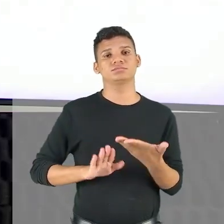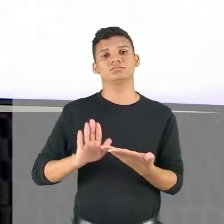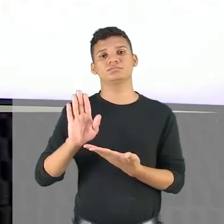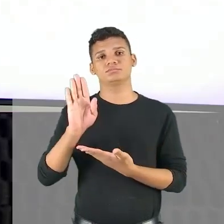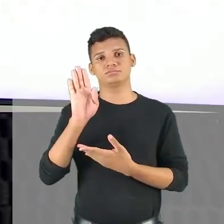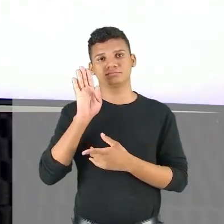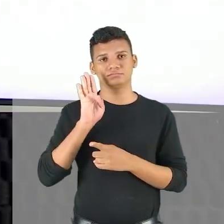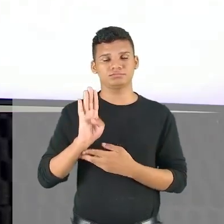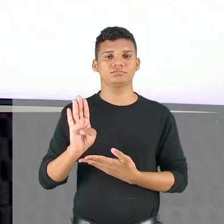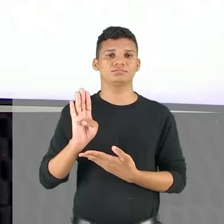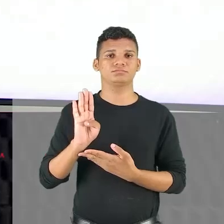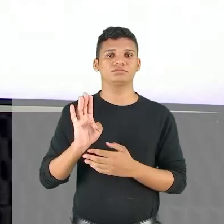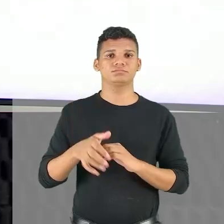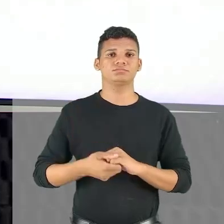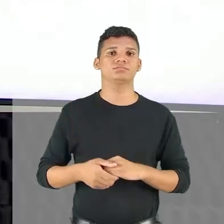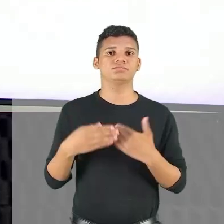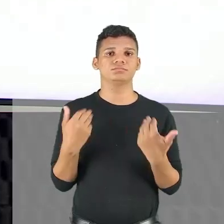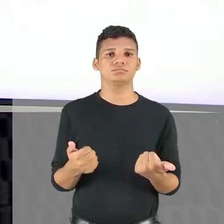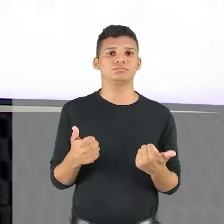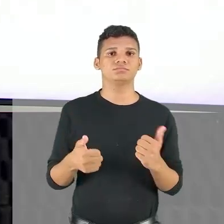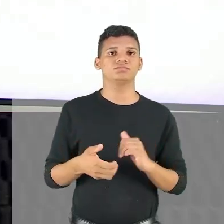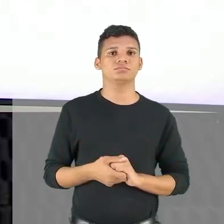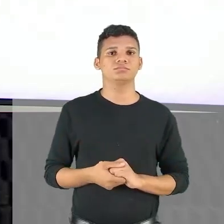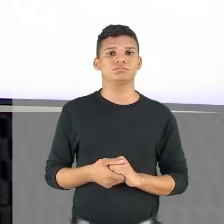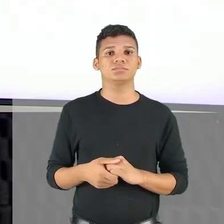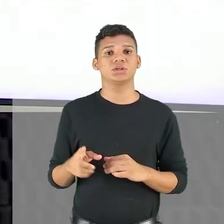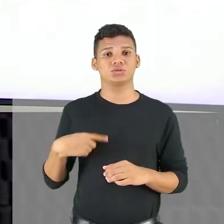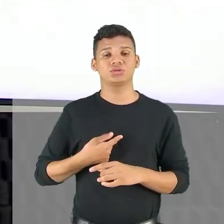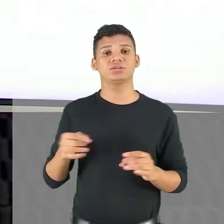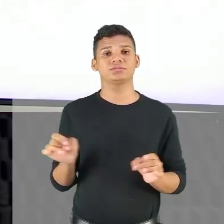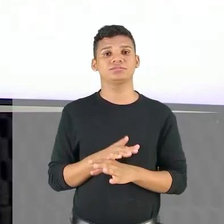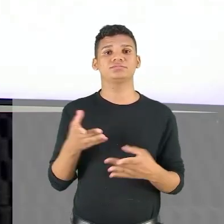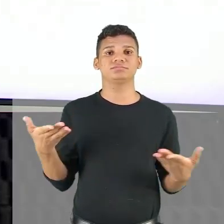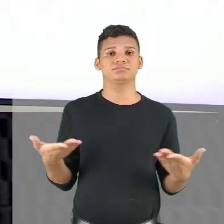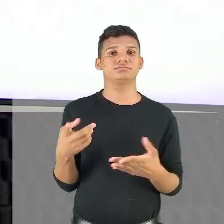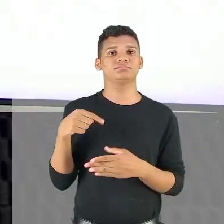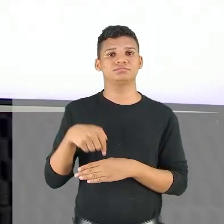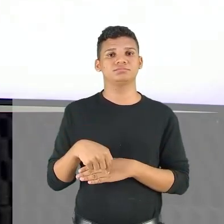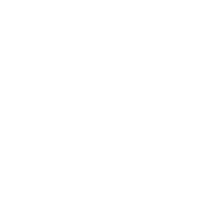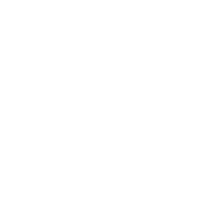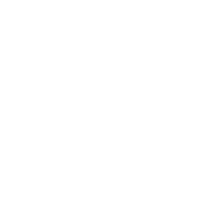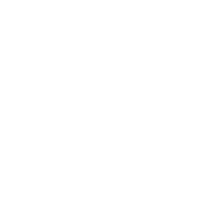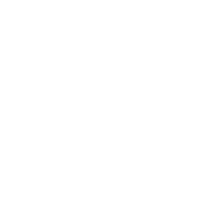senhores, letra B. Beleza? Nos quedamos por aqui. Hasta luego.